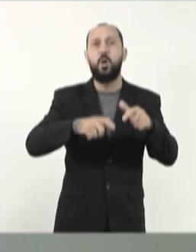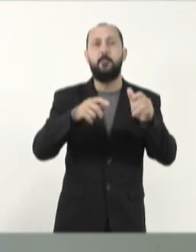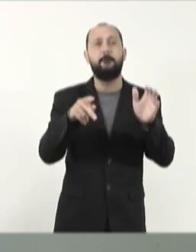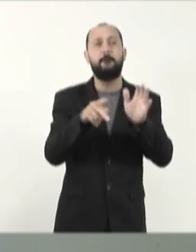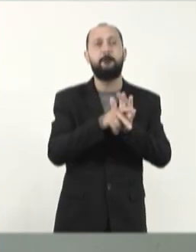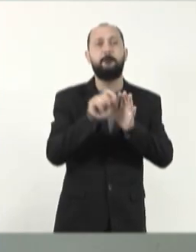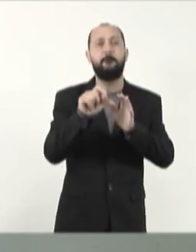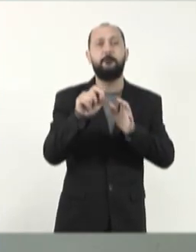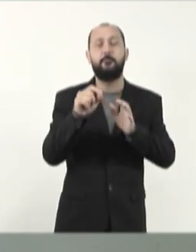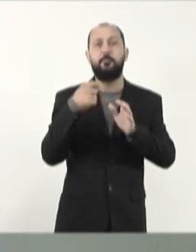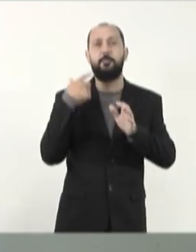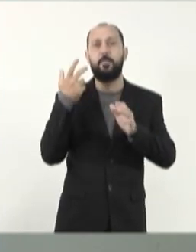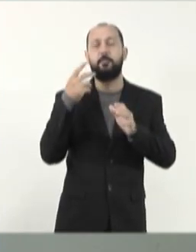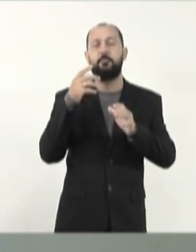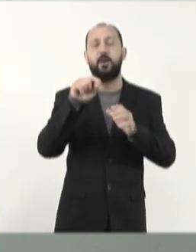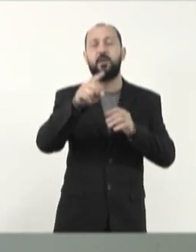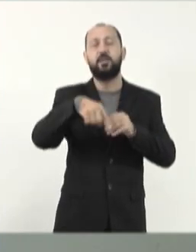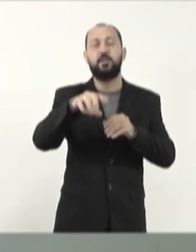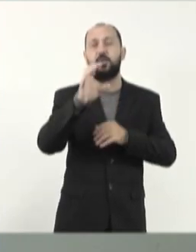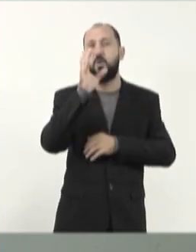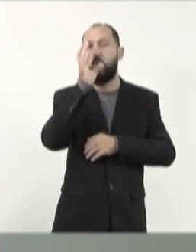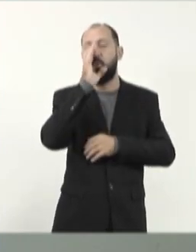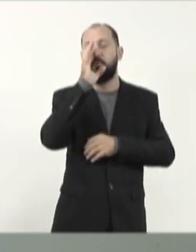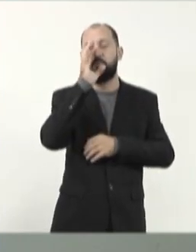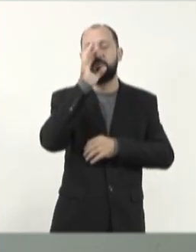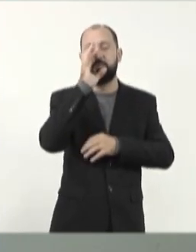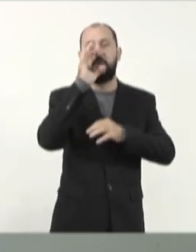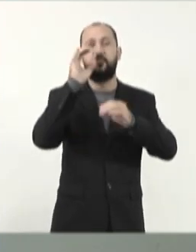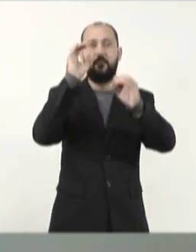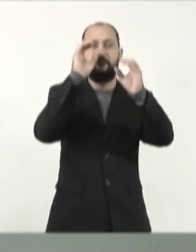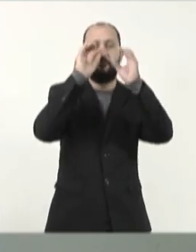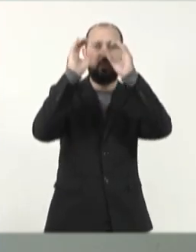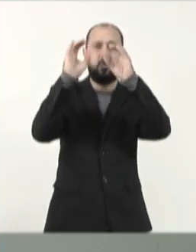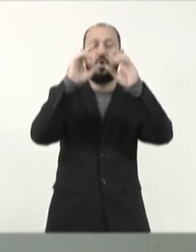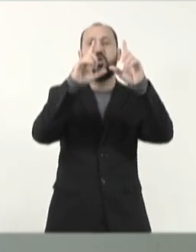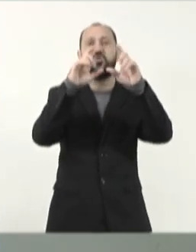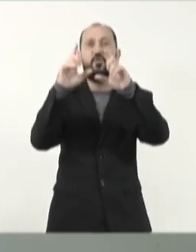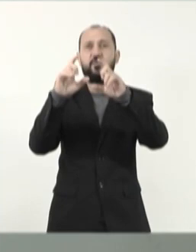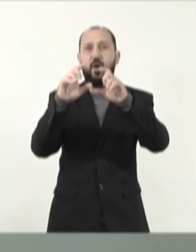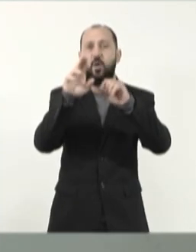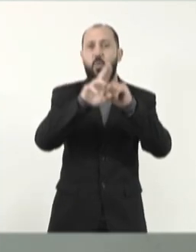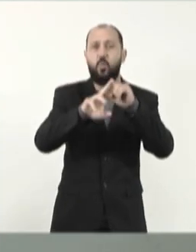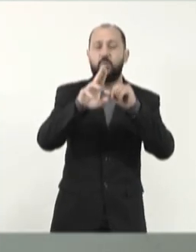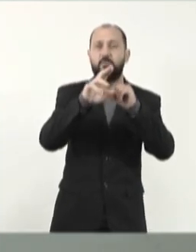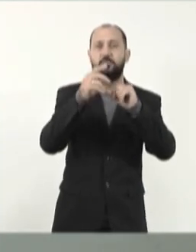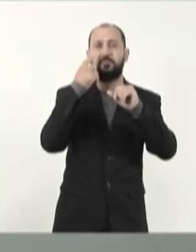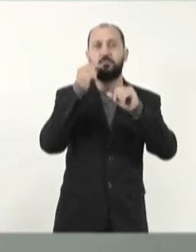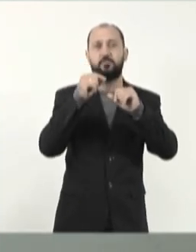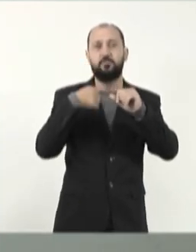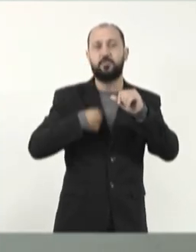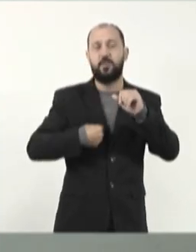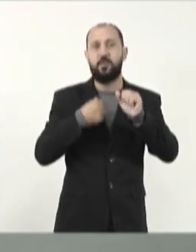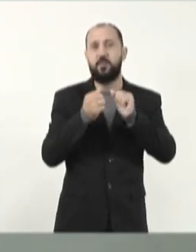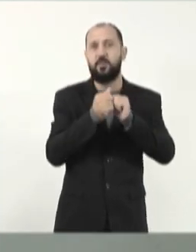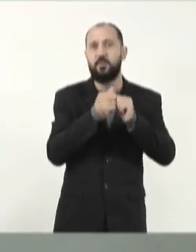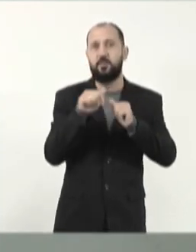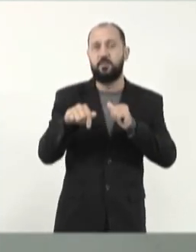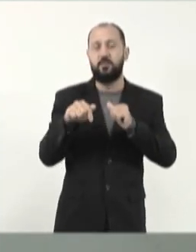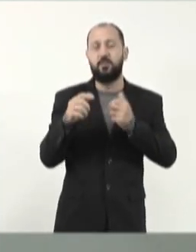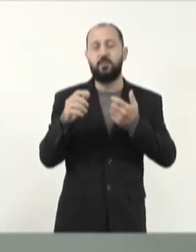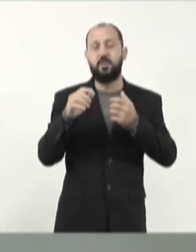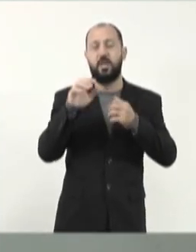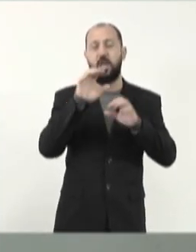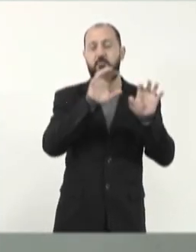justamente para os bird watchers, né, para os observadores de pássaros que fotografam os diversos pássaros que estão presentes aqui na